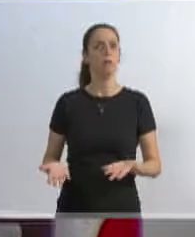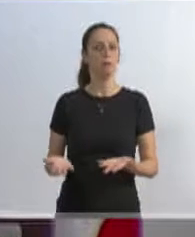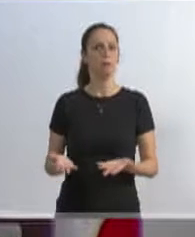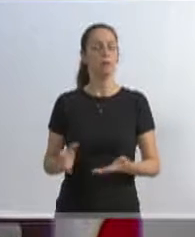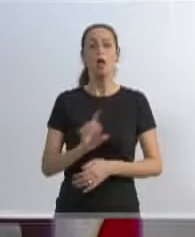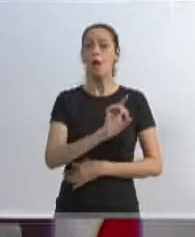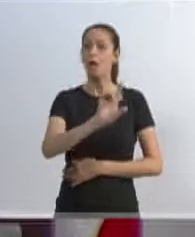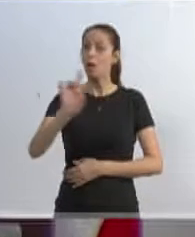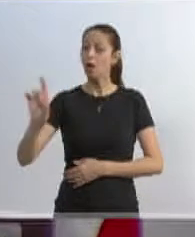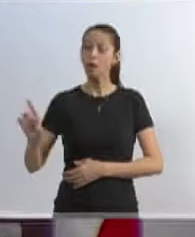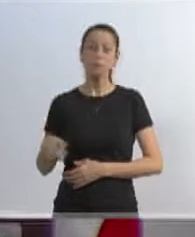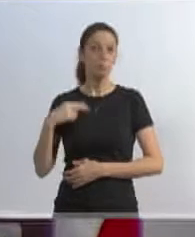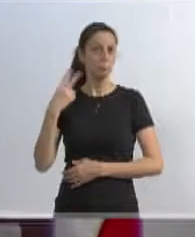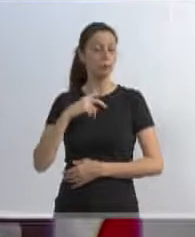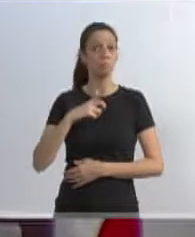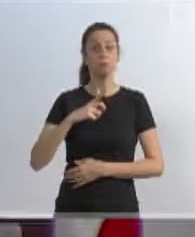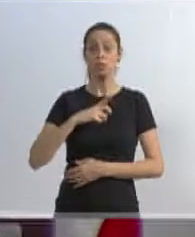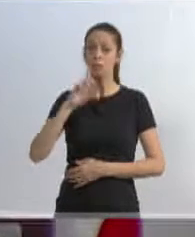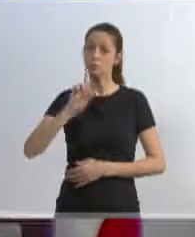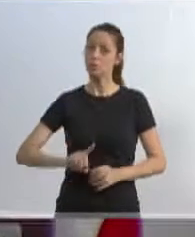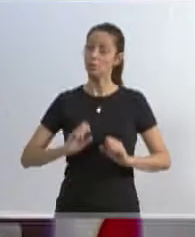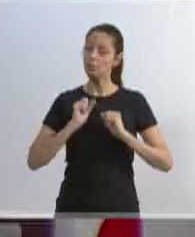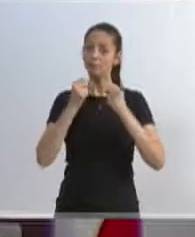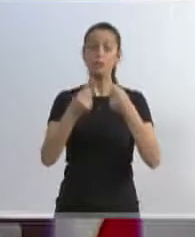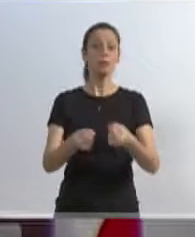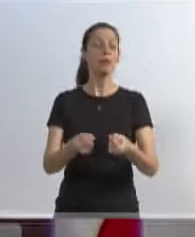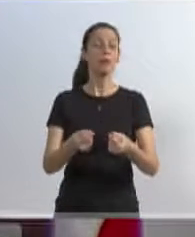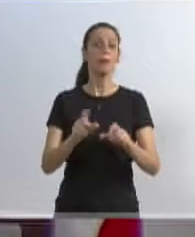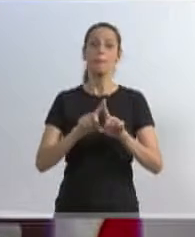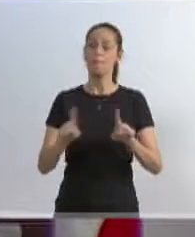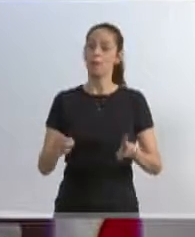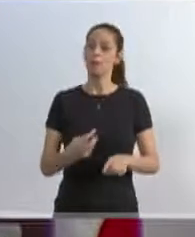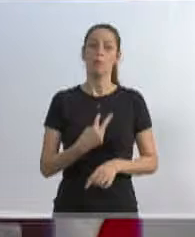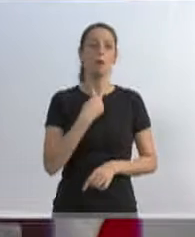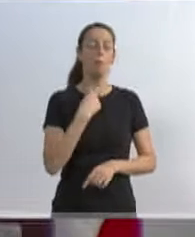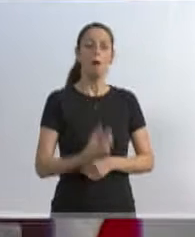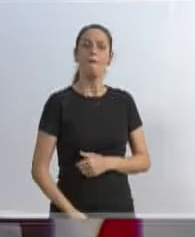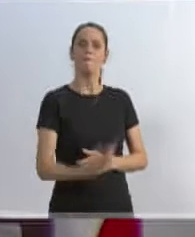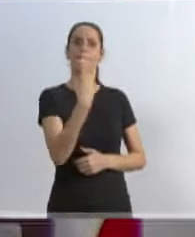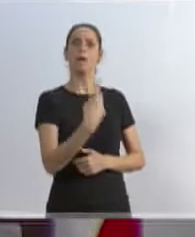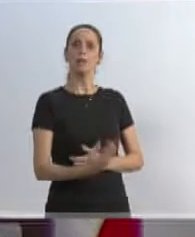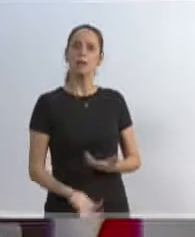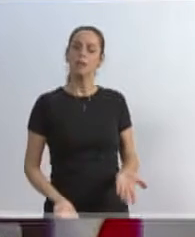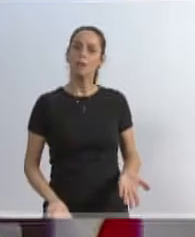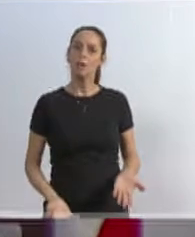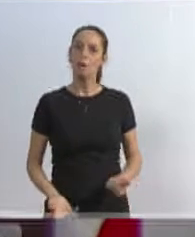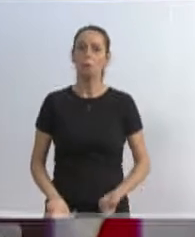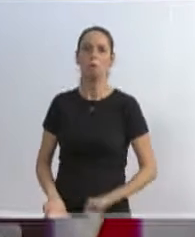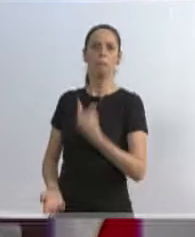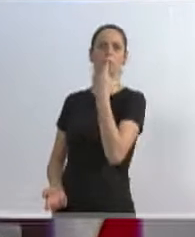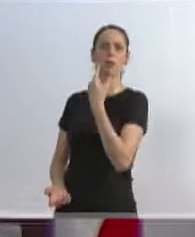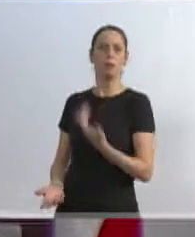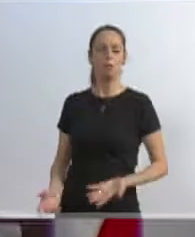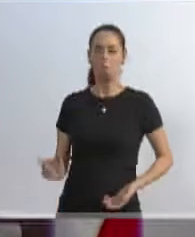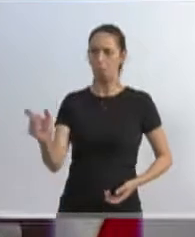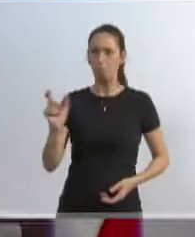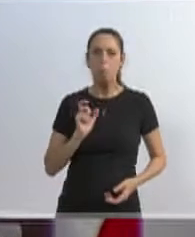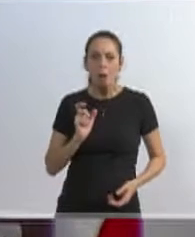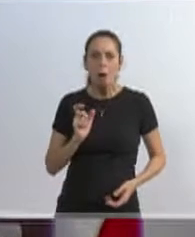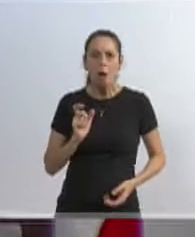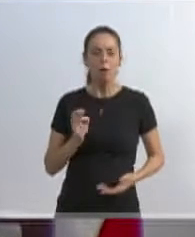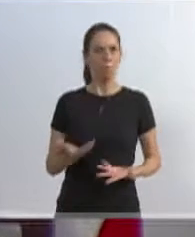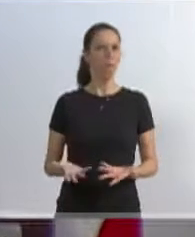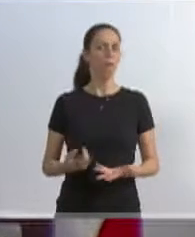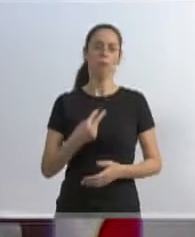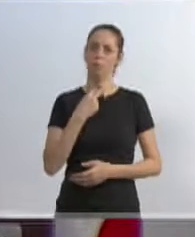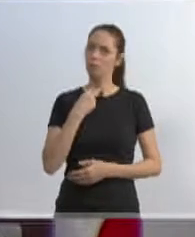a sua tese porém não tem o direito de aprender aqueles que estão aqui tentando mostrar e tentando